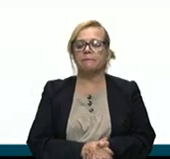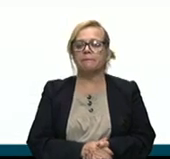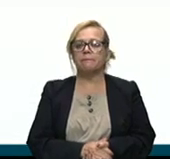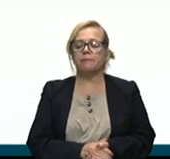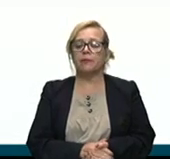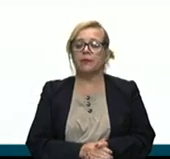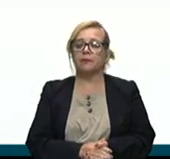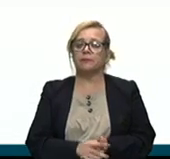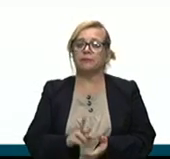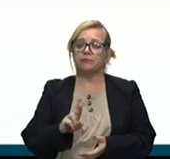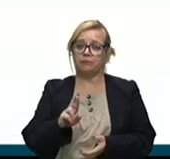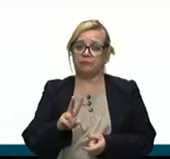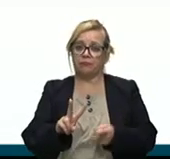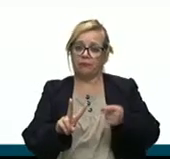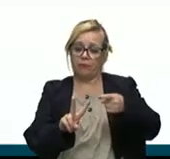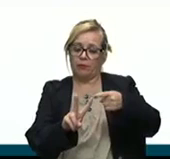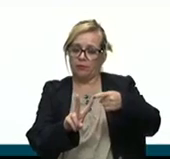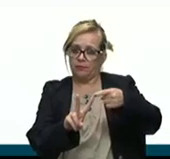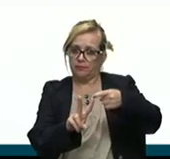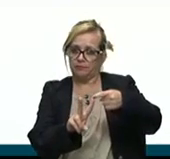Então, R²